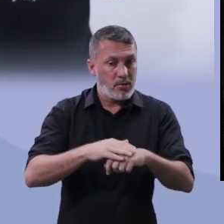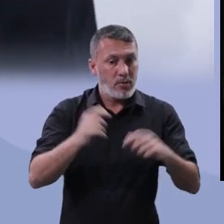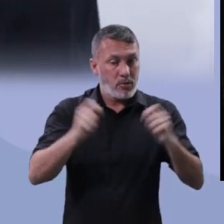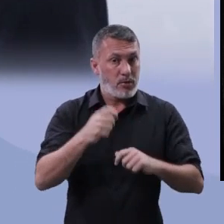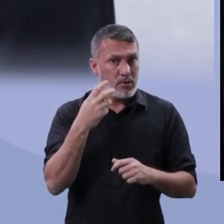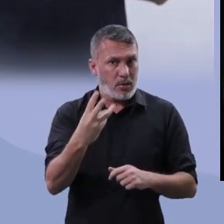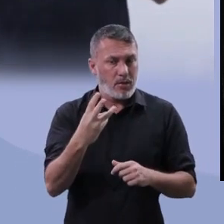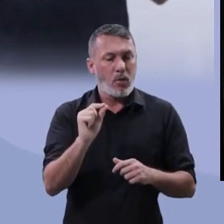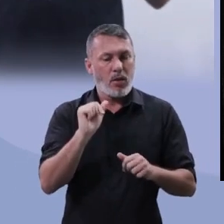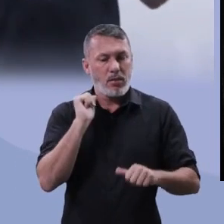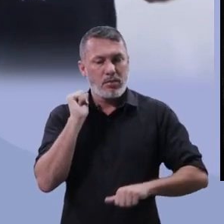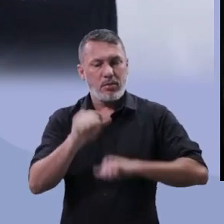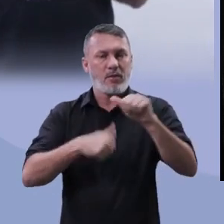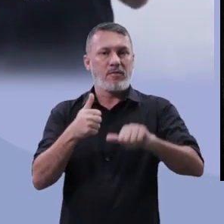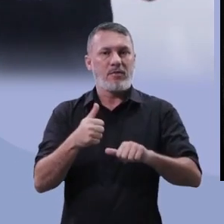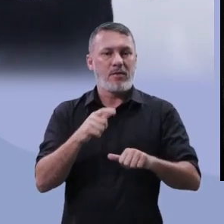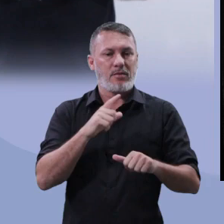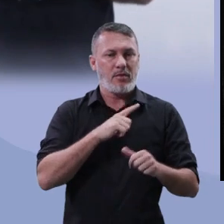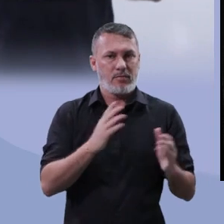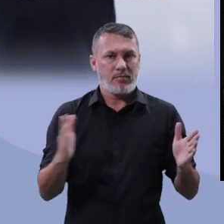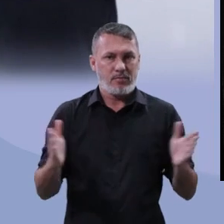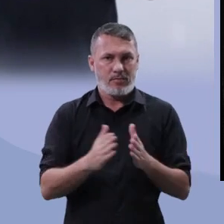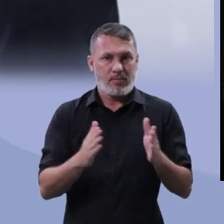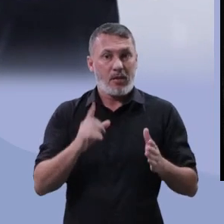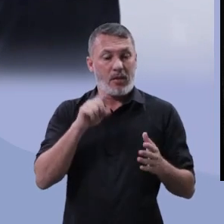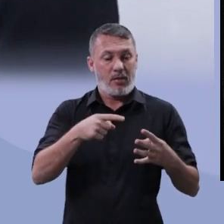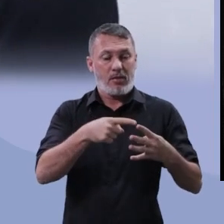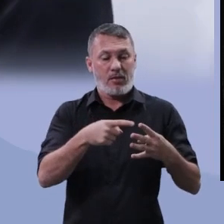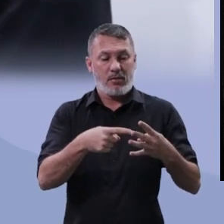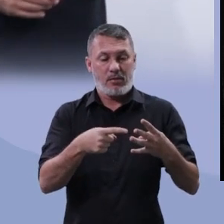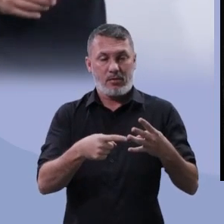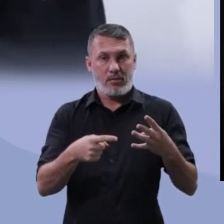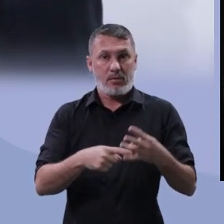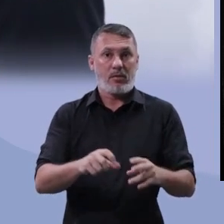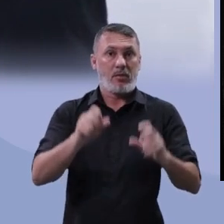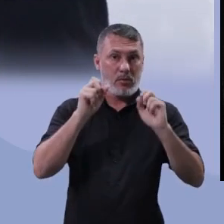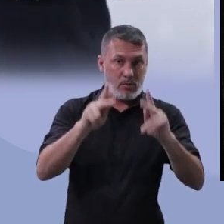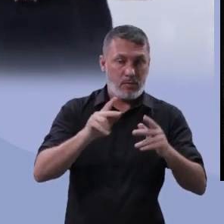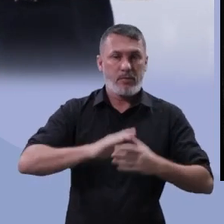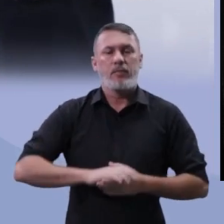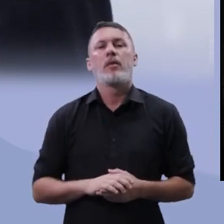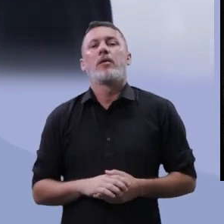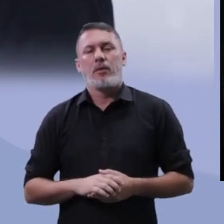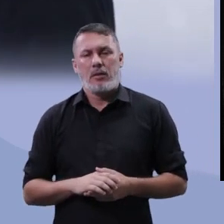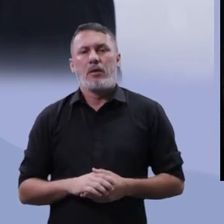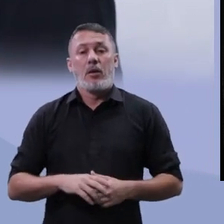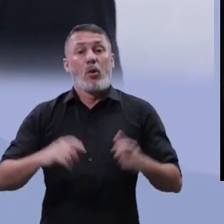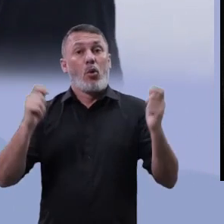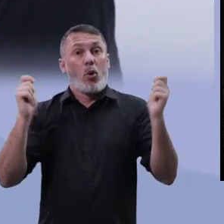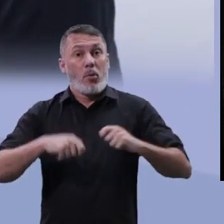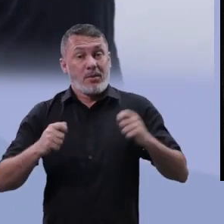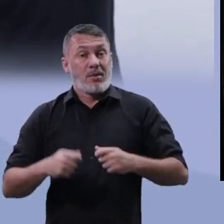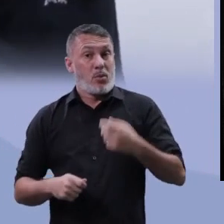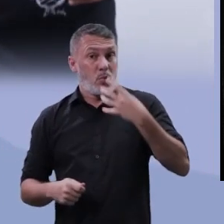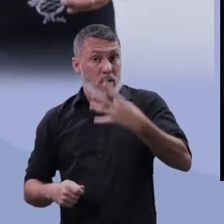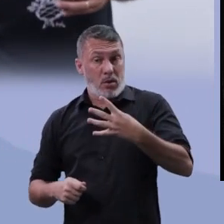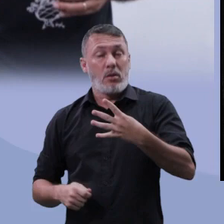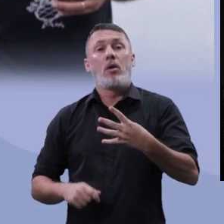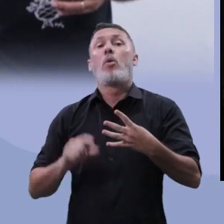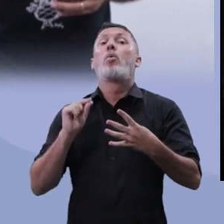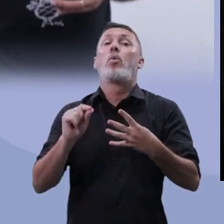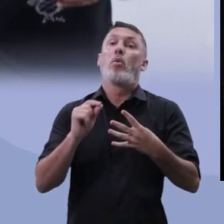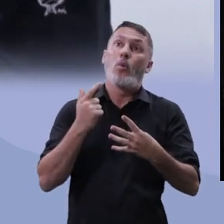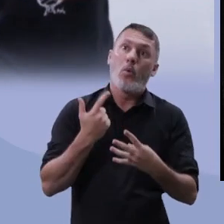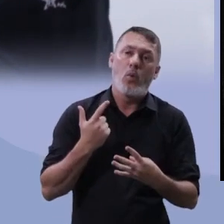medidas aí na competência 3, tem que transformar a unidade de medida aí, nessas 4 escalas, tá certo? A competência